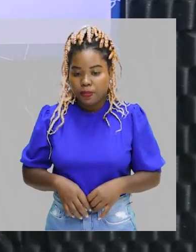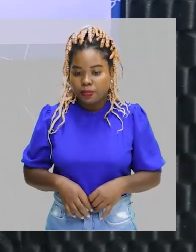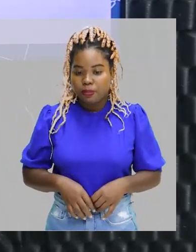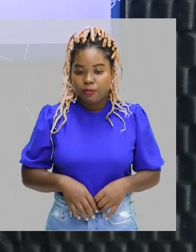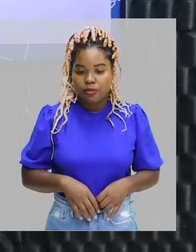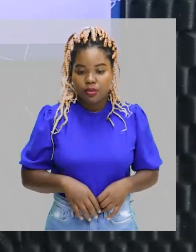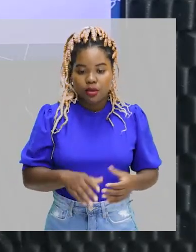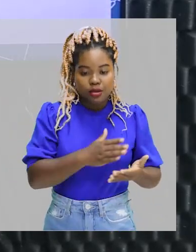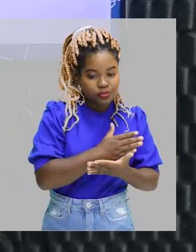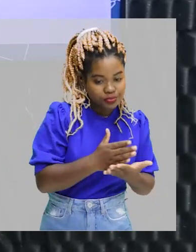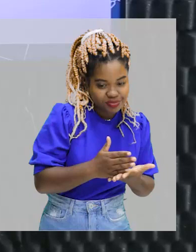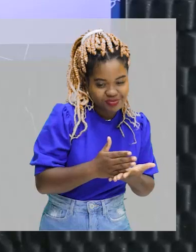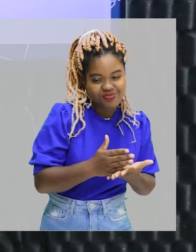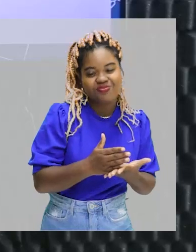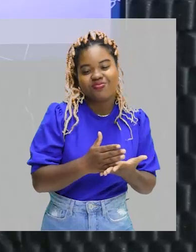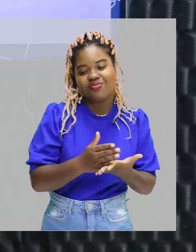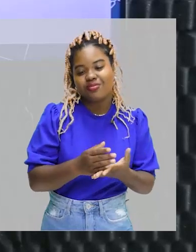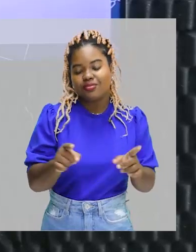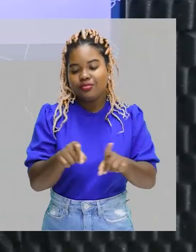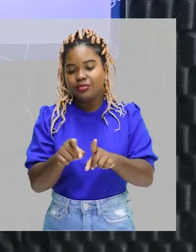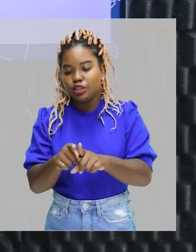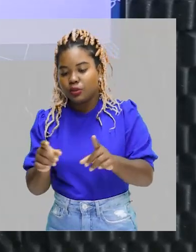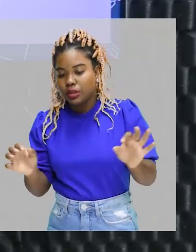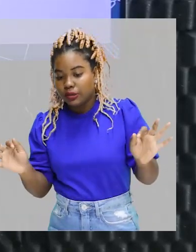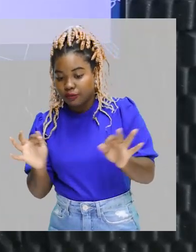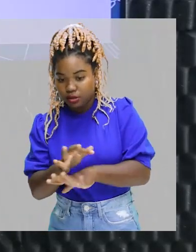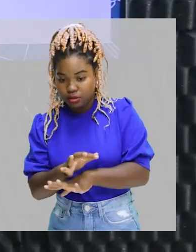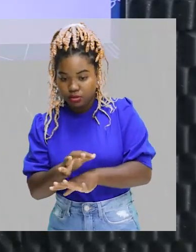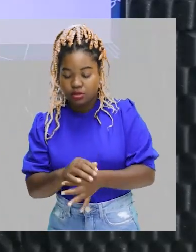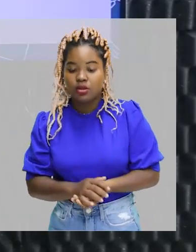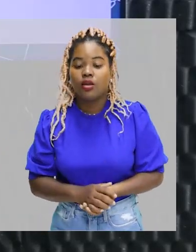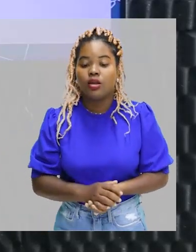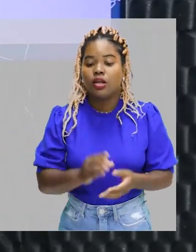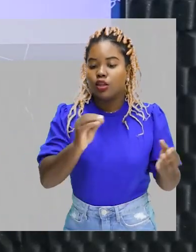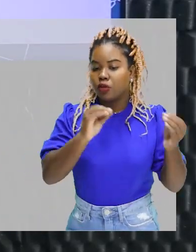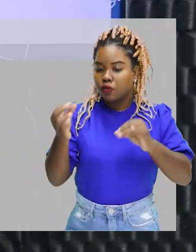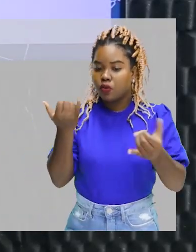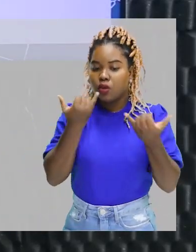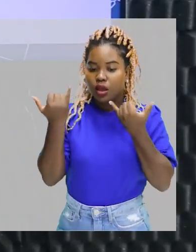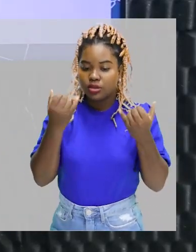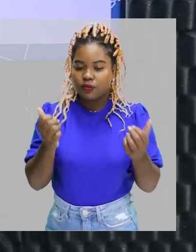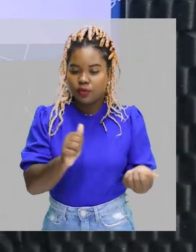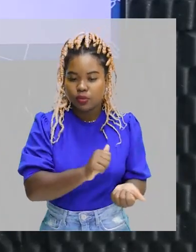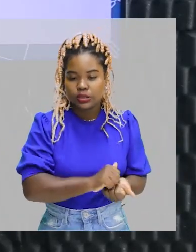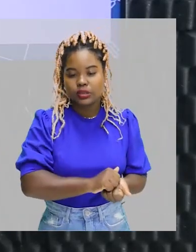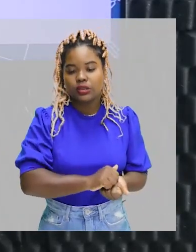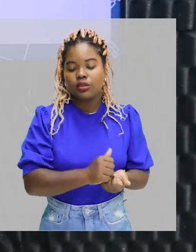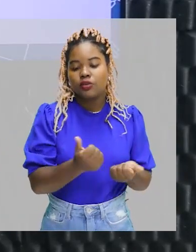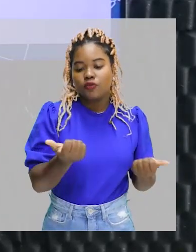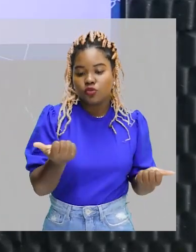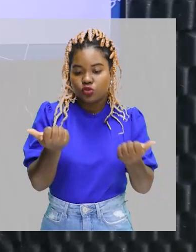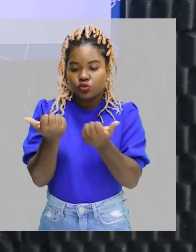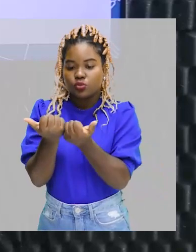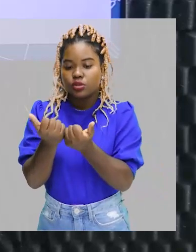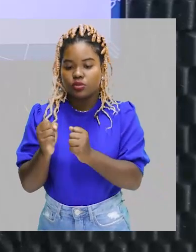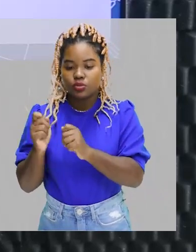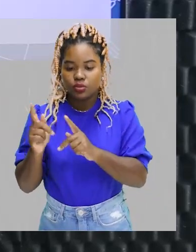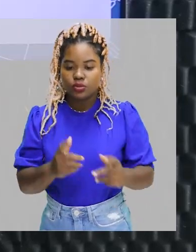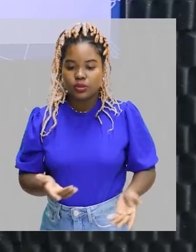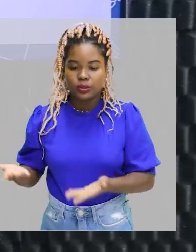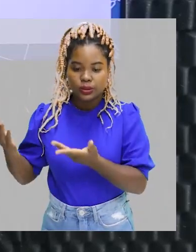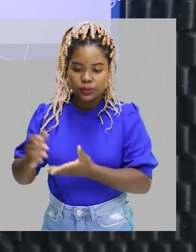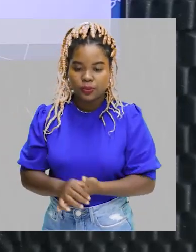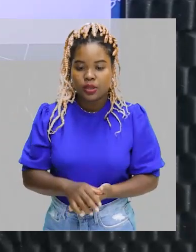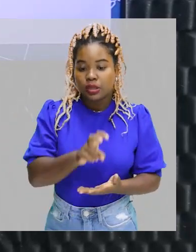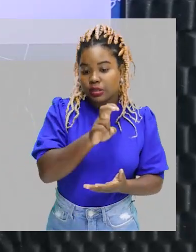Situação inicial, situação final. Então, agora eu vou jogar as informações. Molaridade inicial,